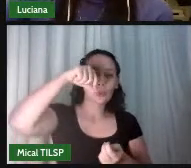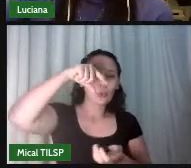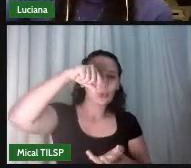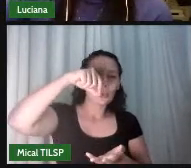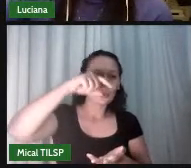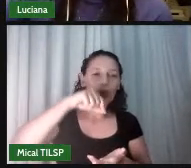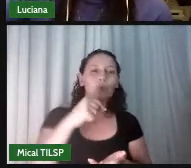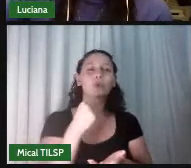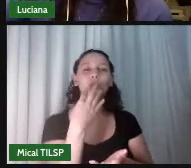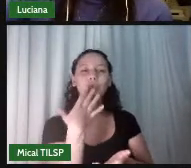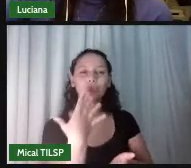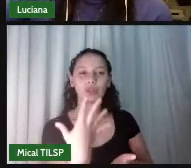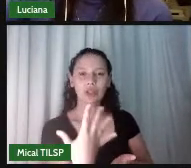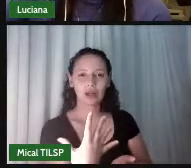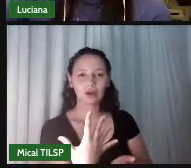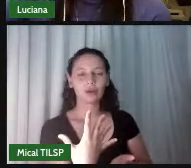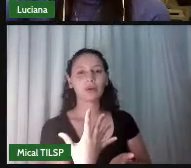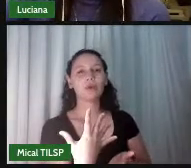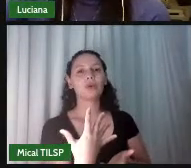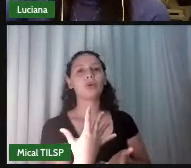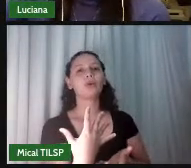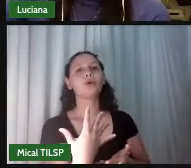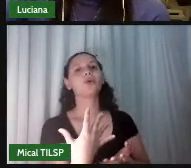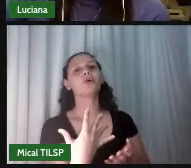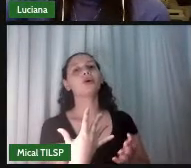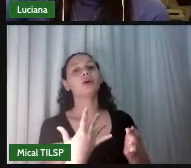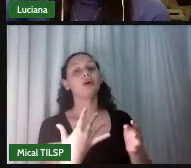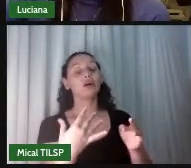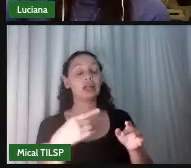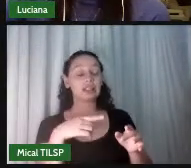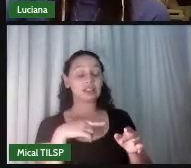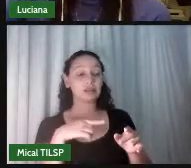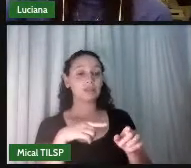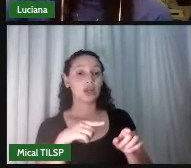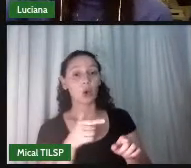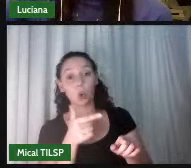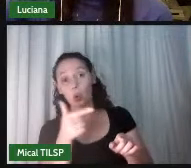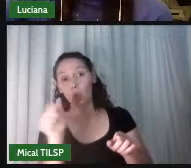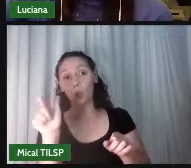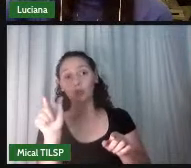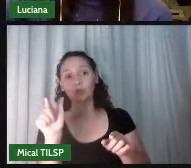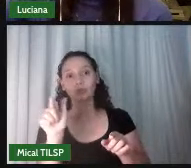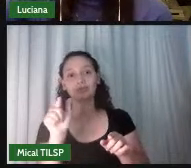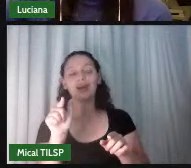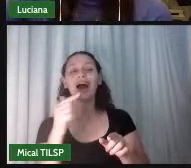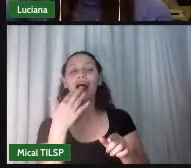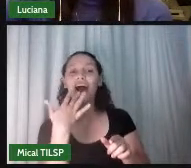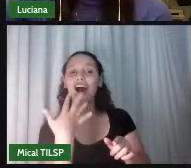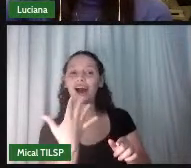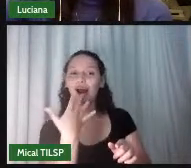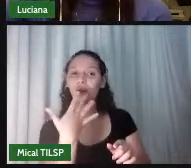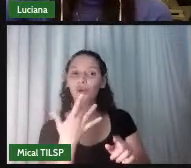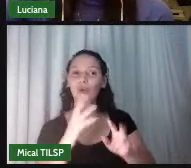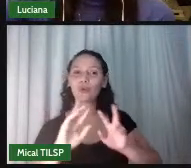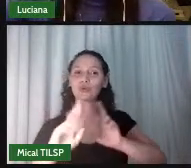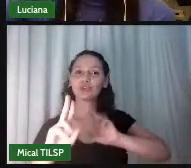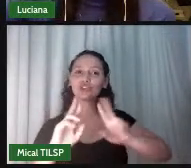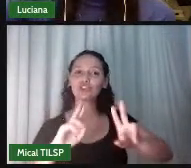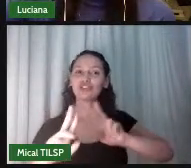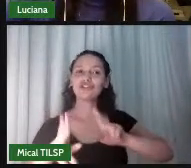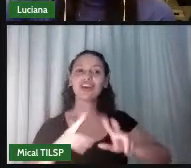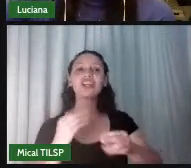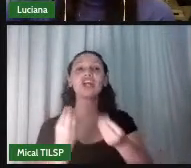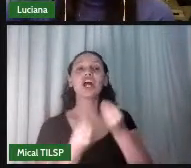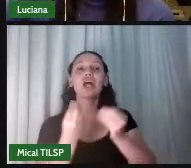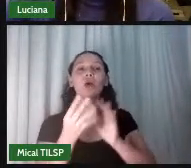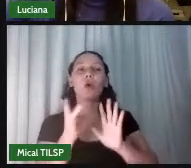depois o ataque ácido com ácido hipoclorídrico, que ele ataca a resina e não o esmalte, então o corante acaba se fixando no